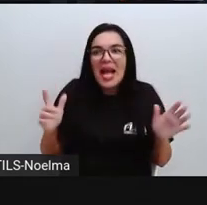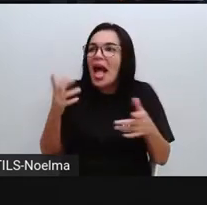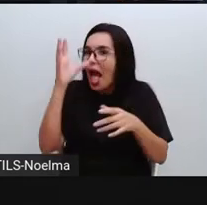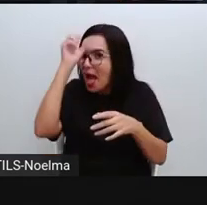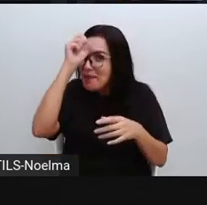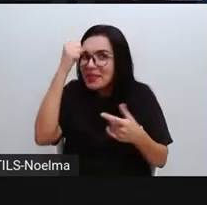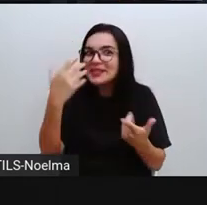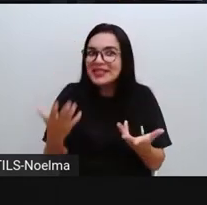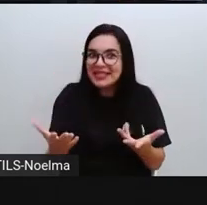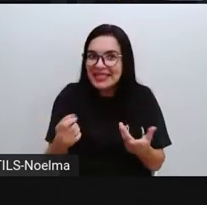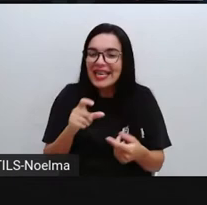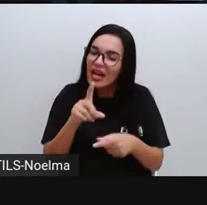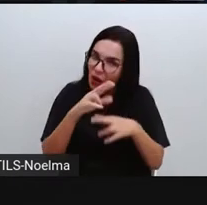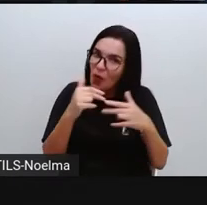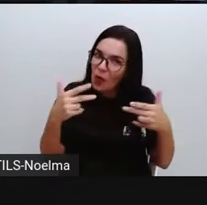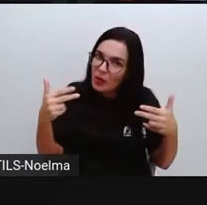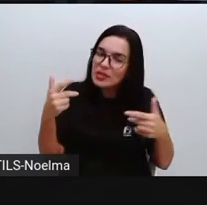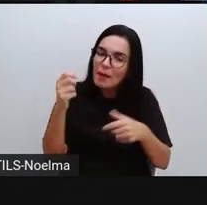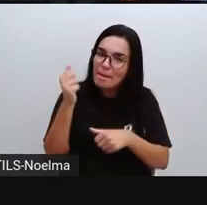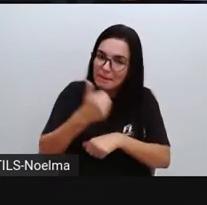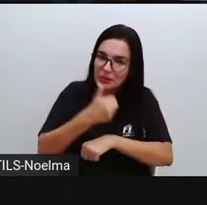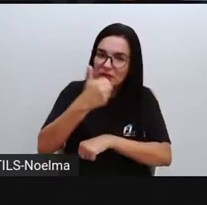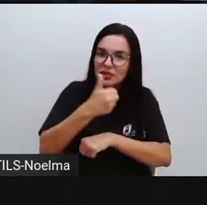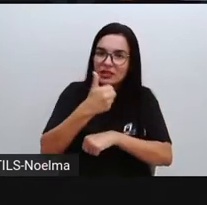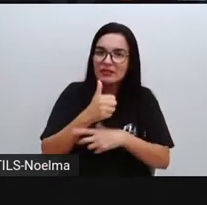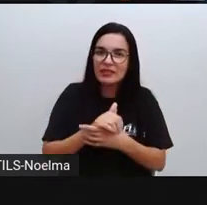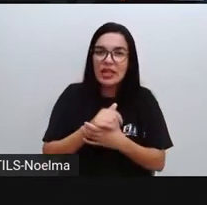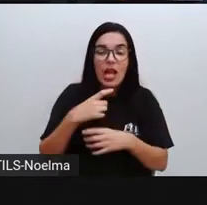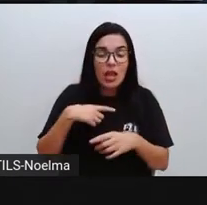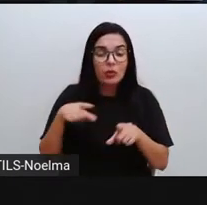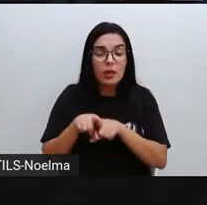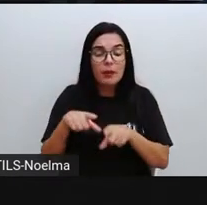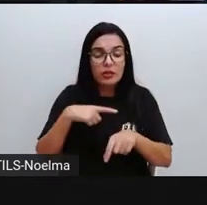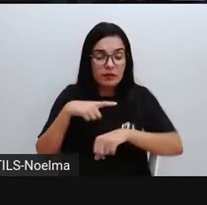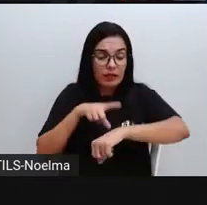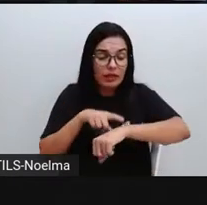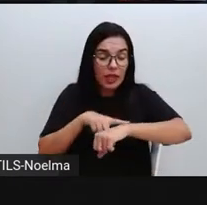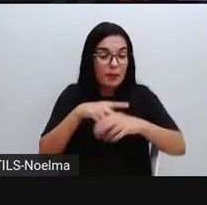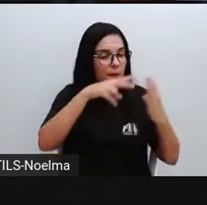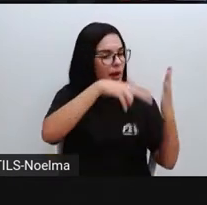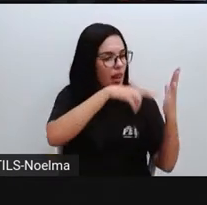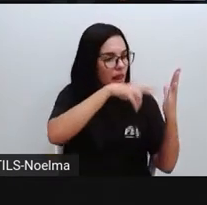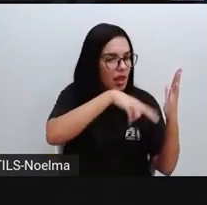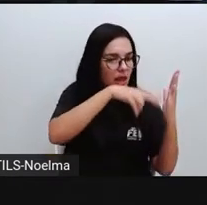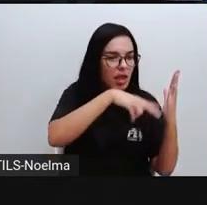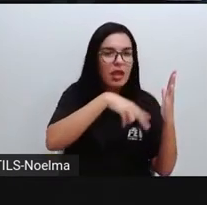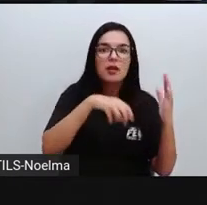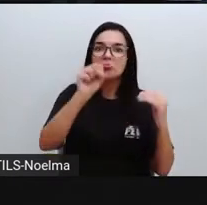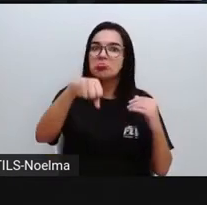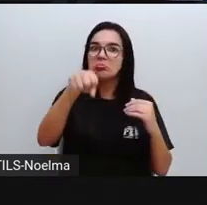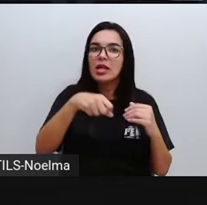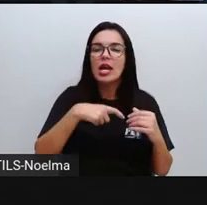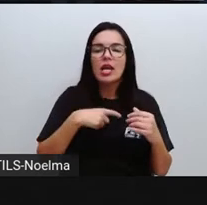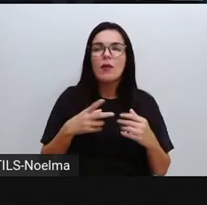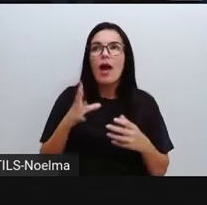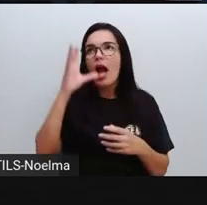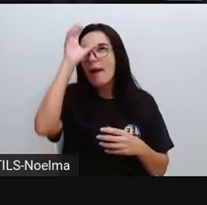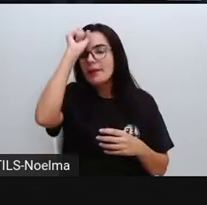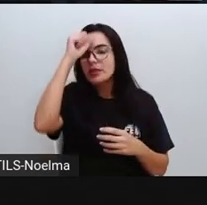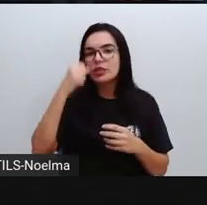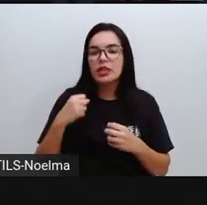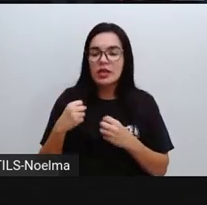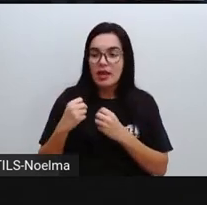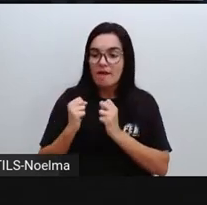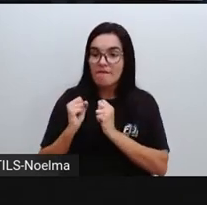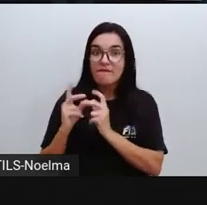computador, como celular, eu tive mais tempo para eu ler, né? Eu aprendi a dar valor à minha